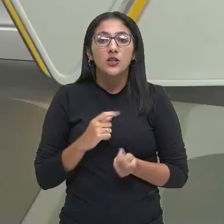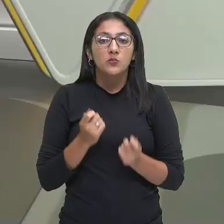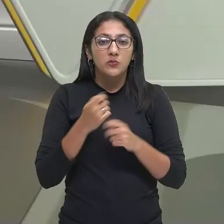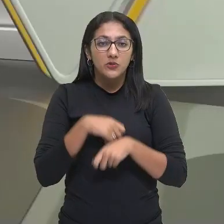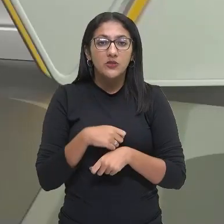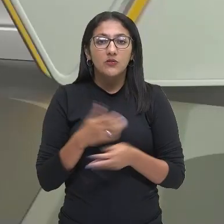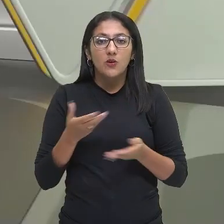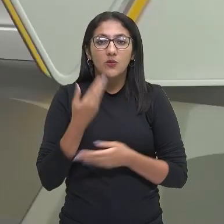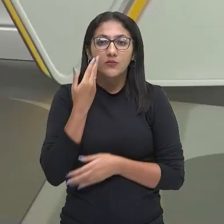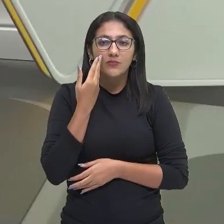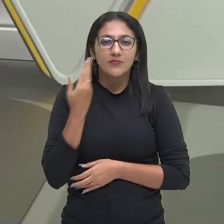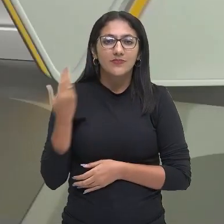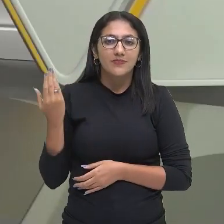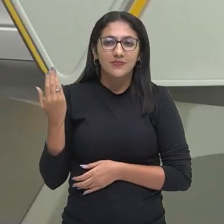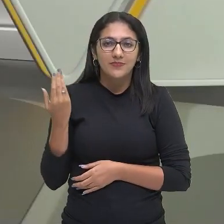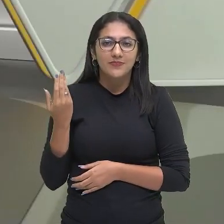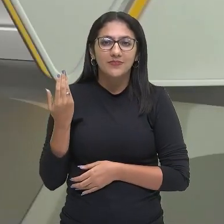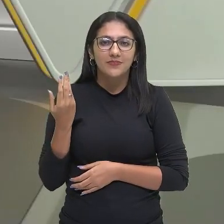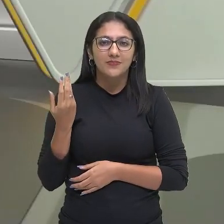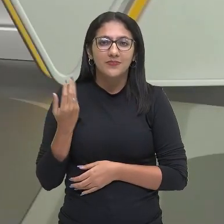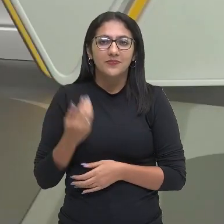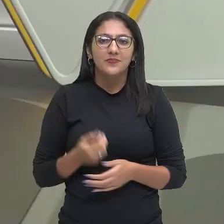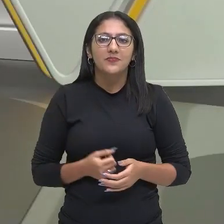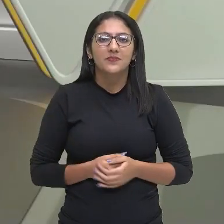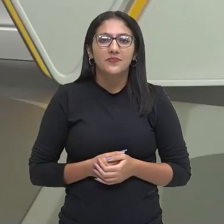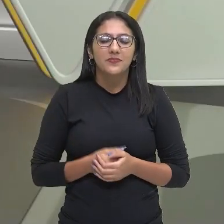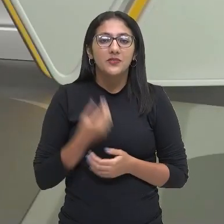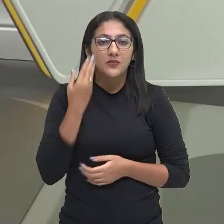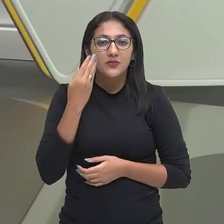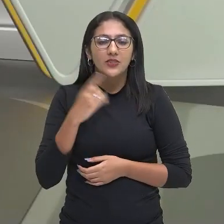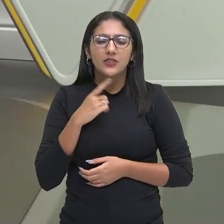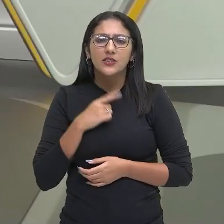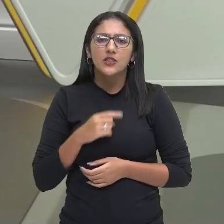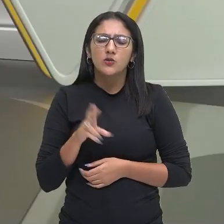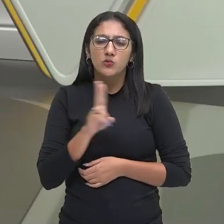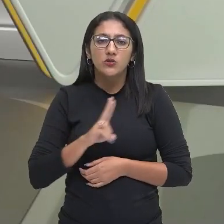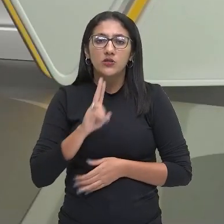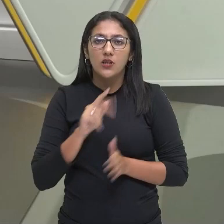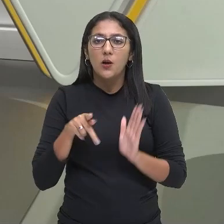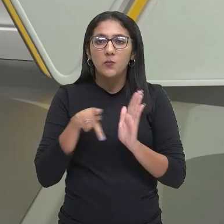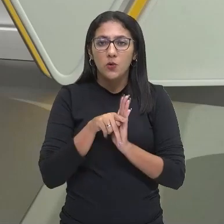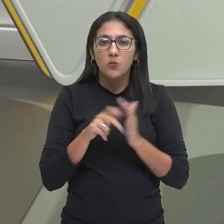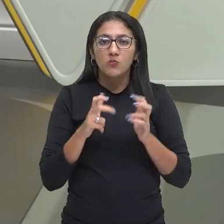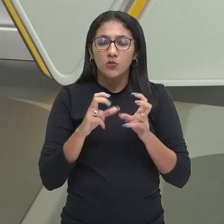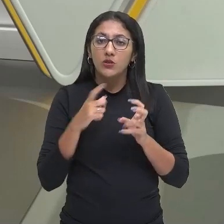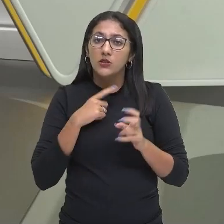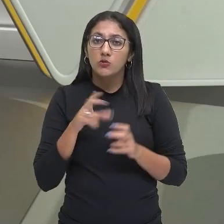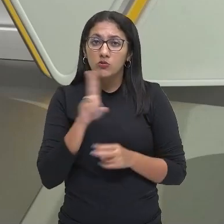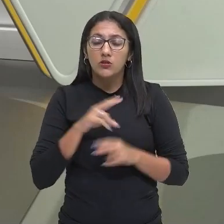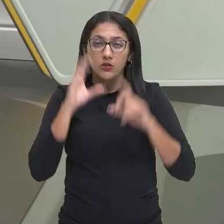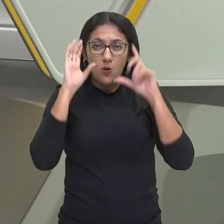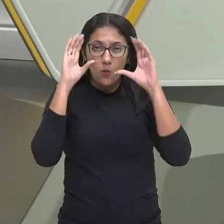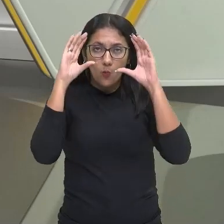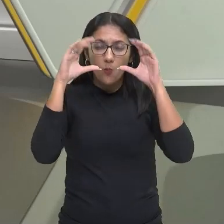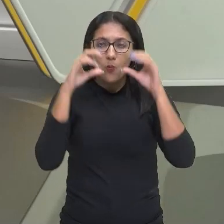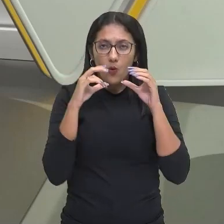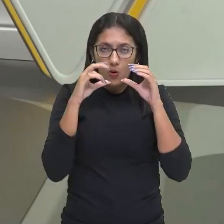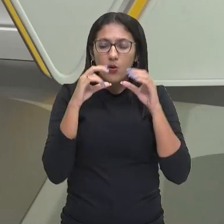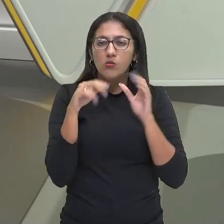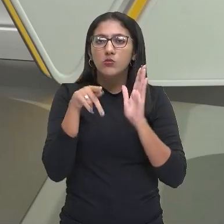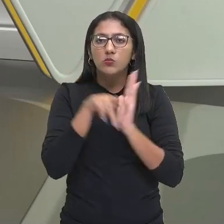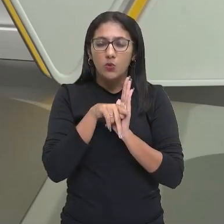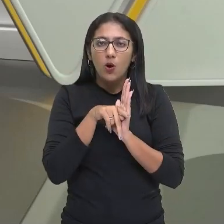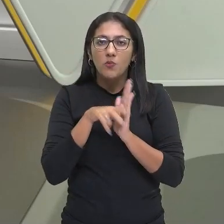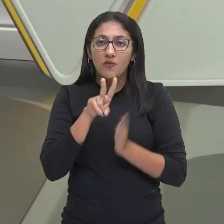lado, né, que, olha só, a jogadora está utilizando um dos sensores, ela está usando um óculos de